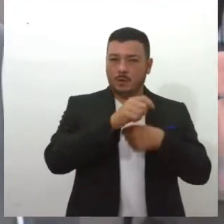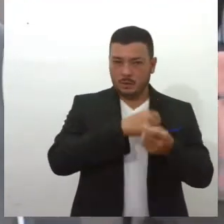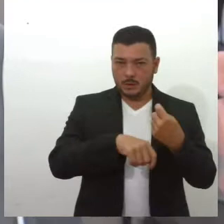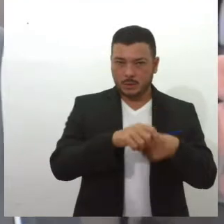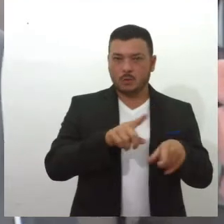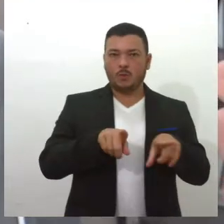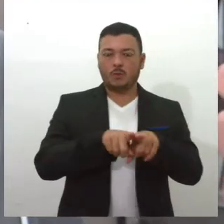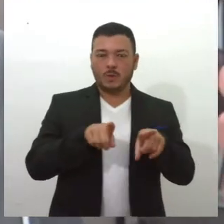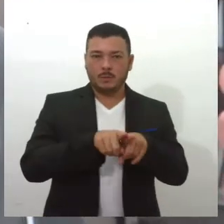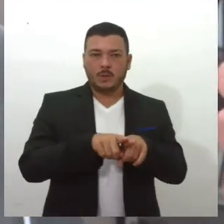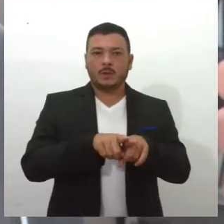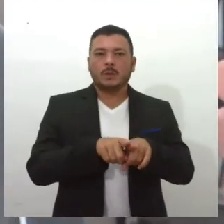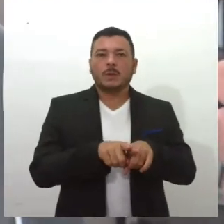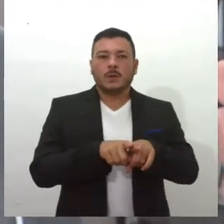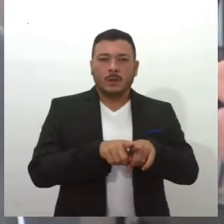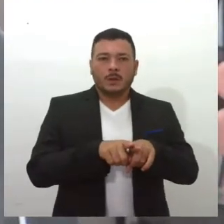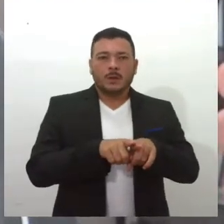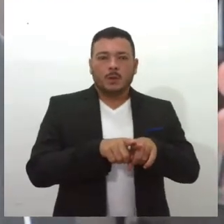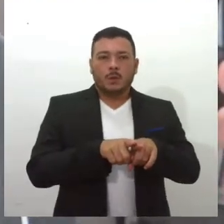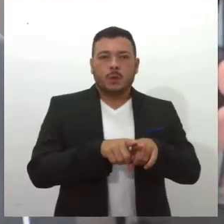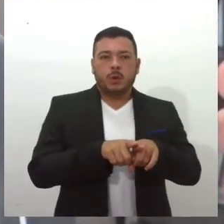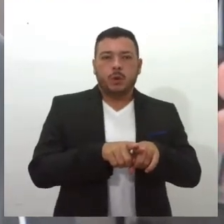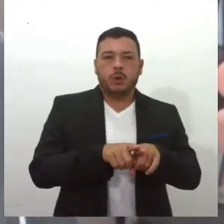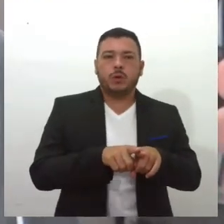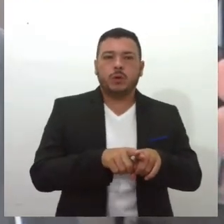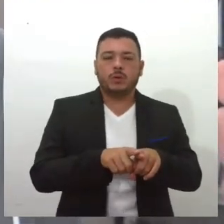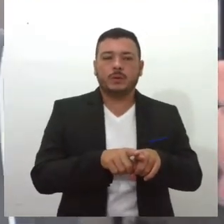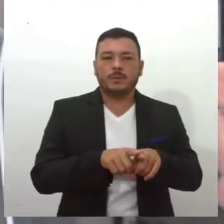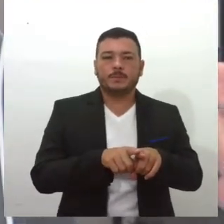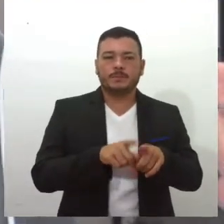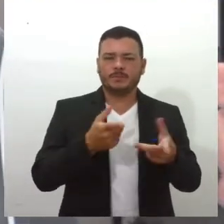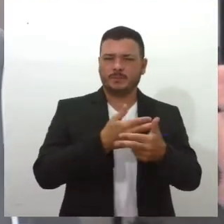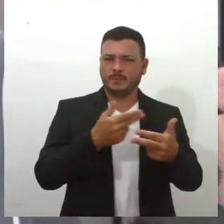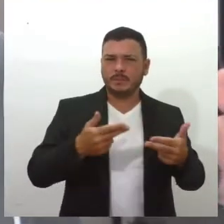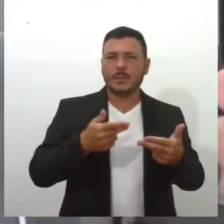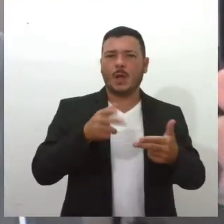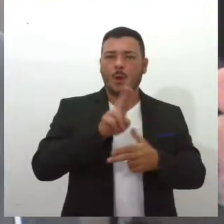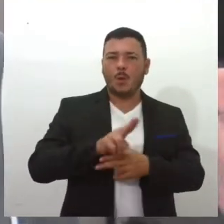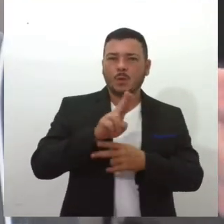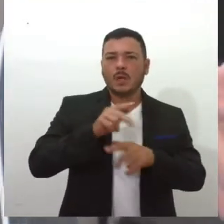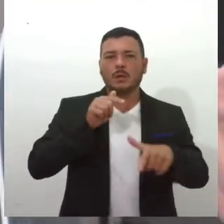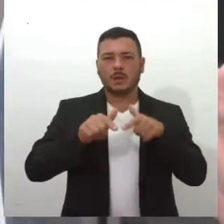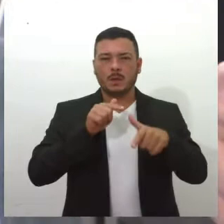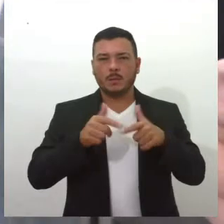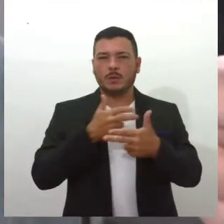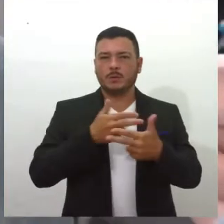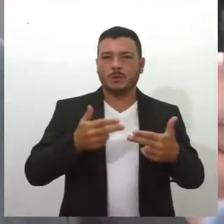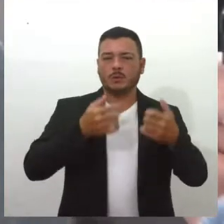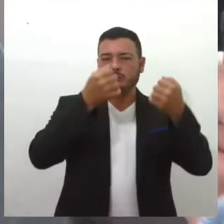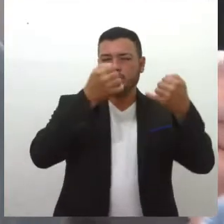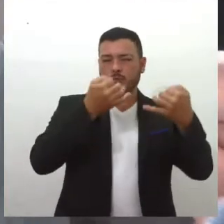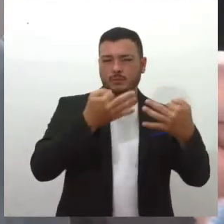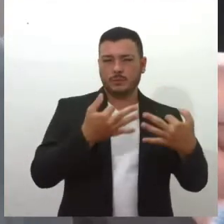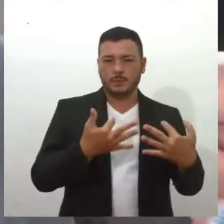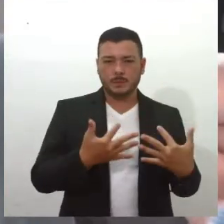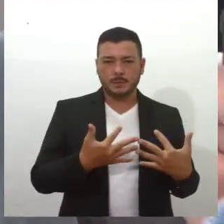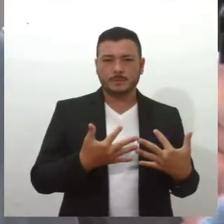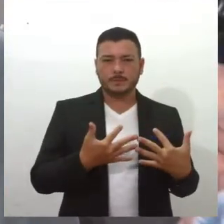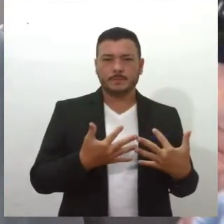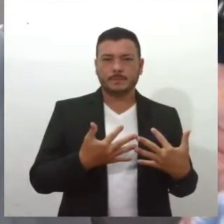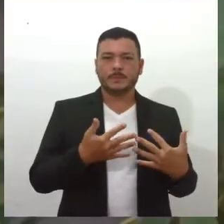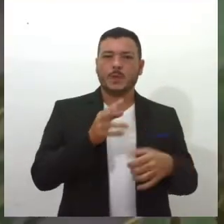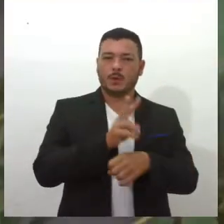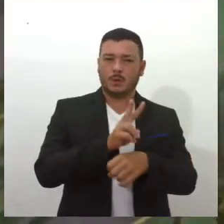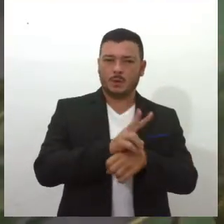vista da parte cartorária, né? Otimizando o serviço para prestar uma melhor assistência